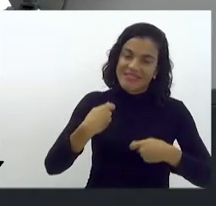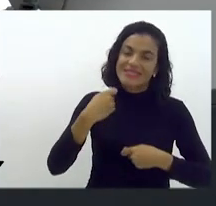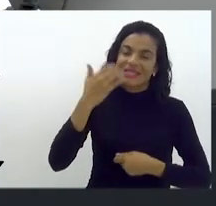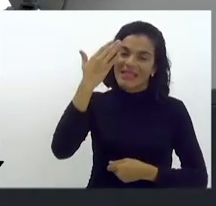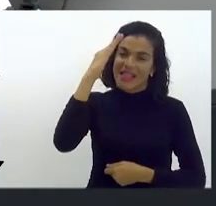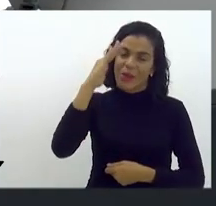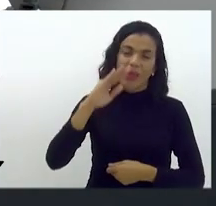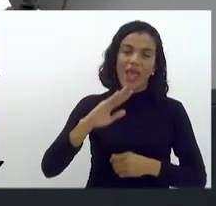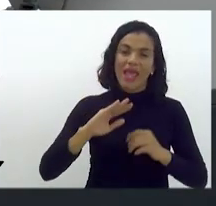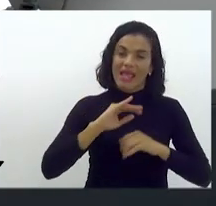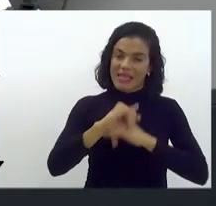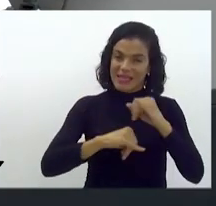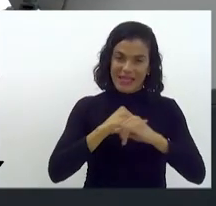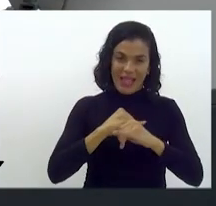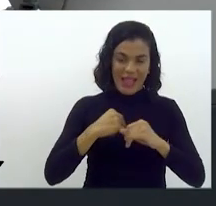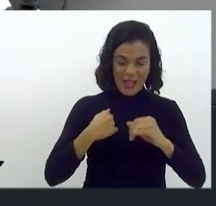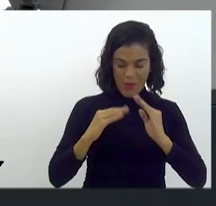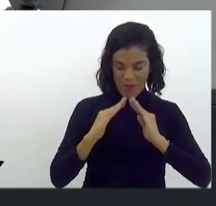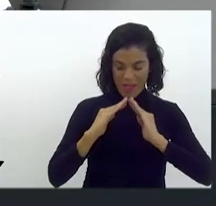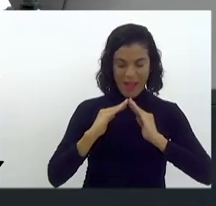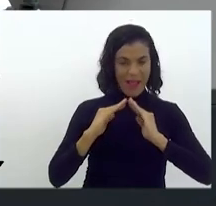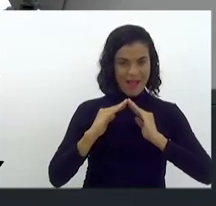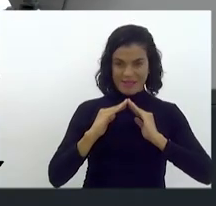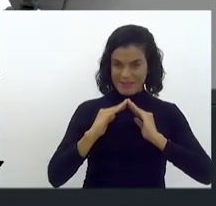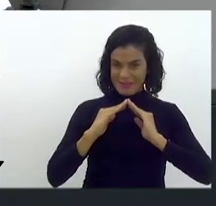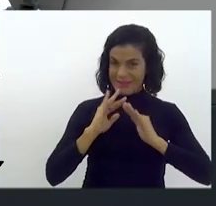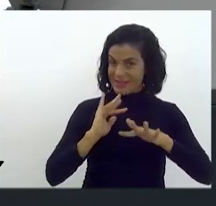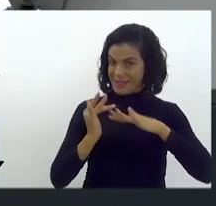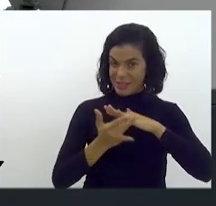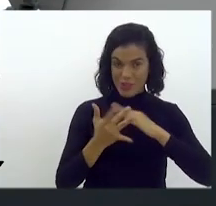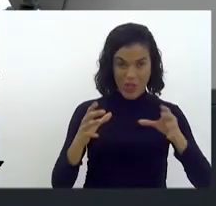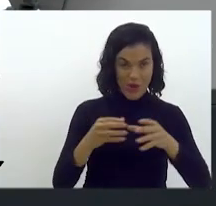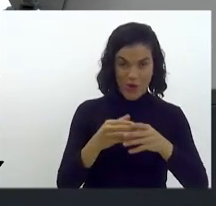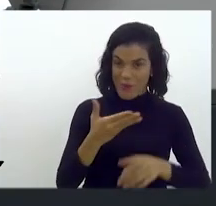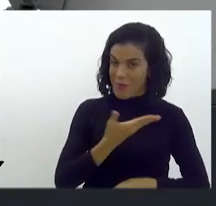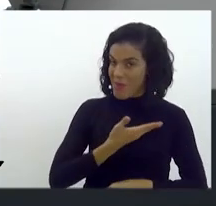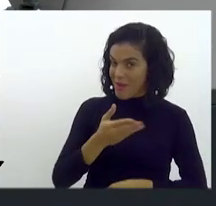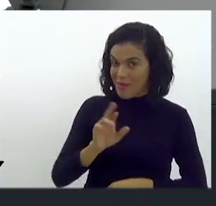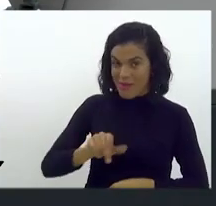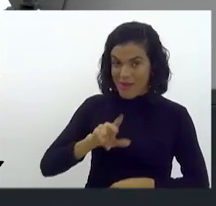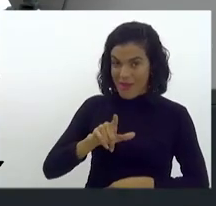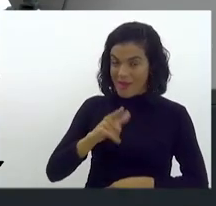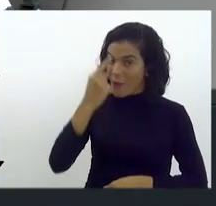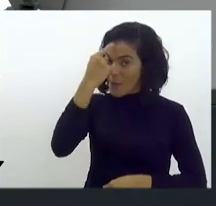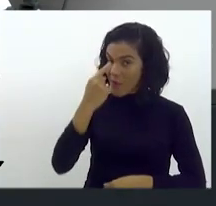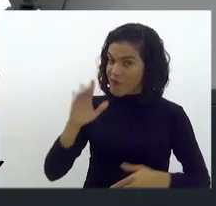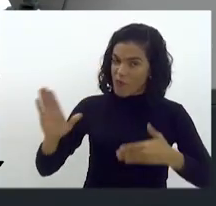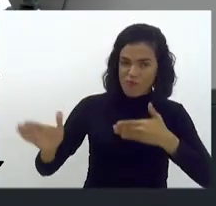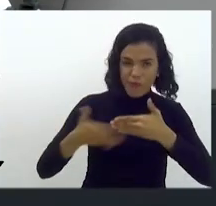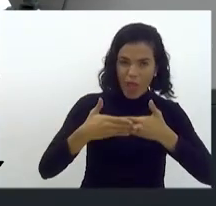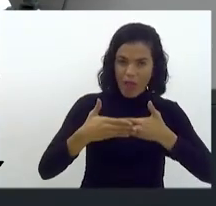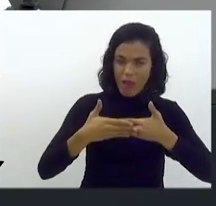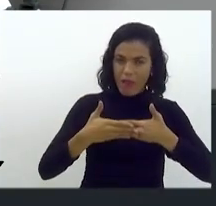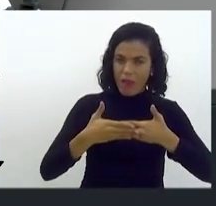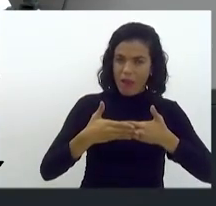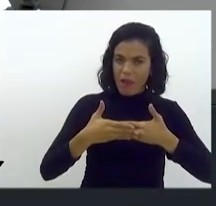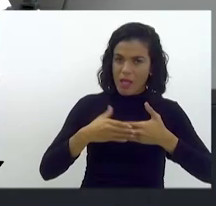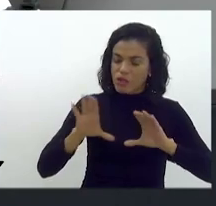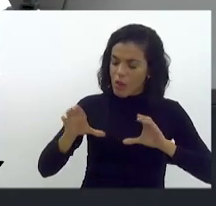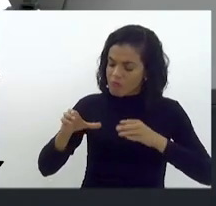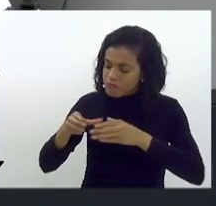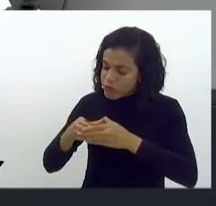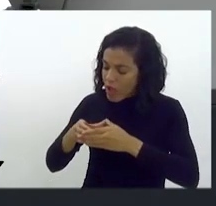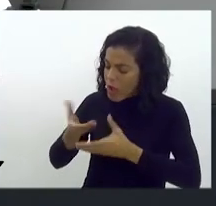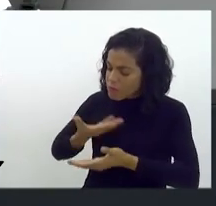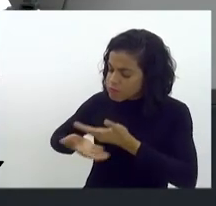não é minha casa rede social não é meu grupo de amigos então tenha Seus perfis fechados Será que só